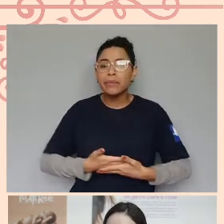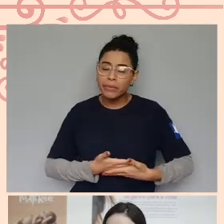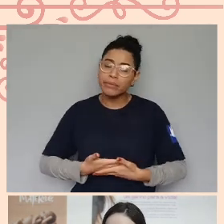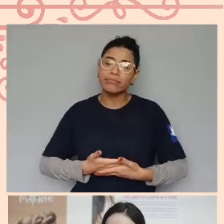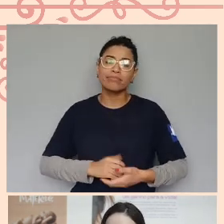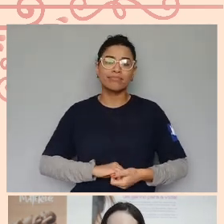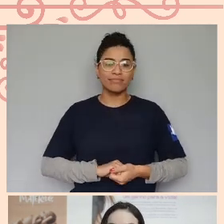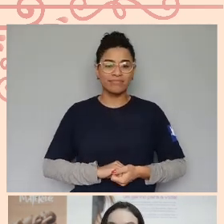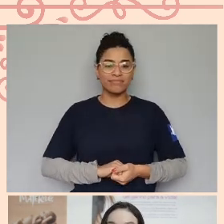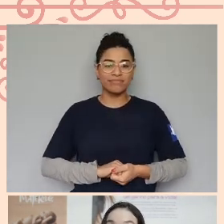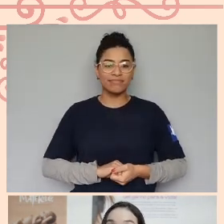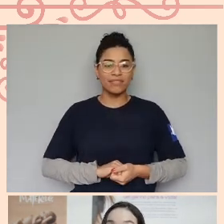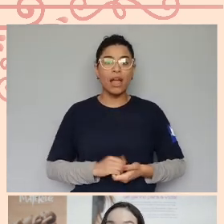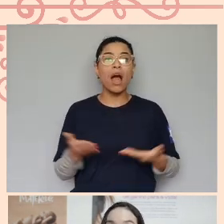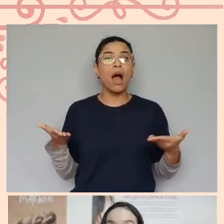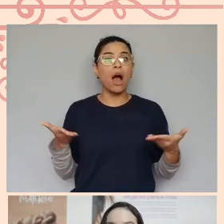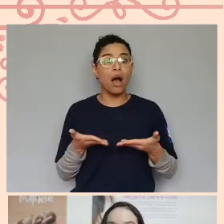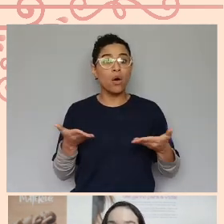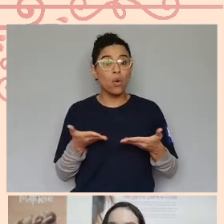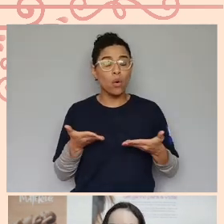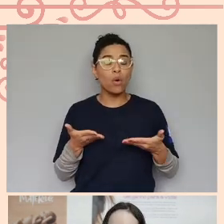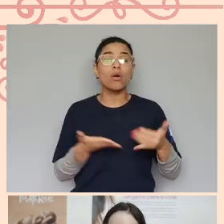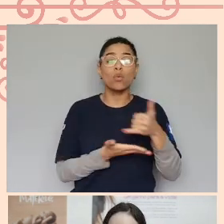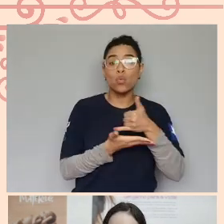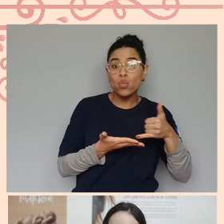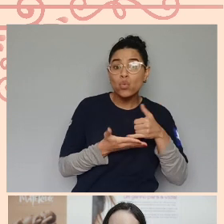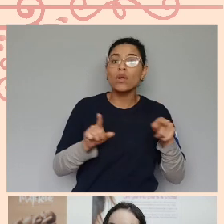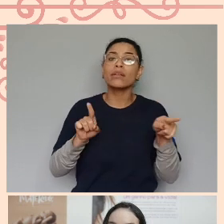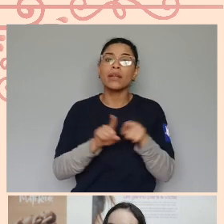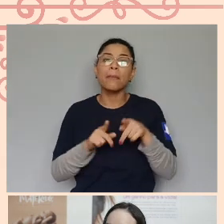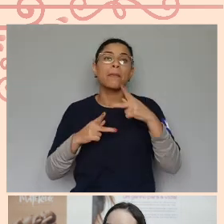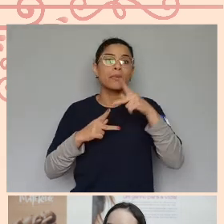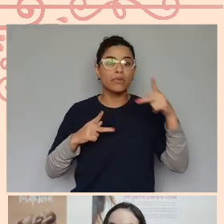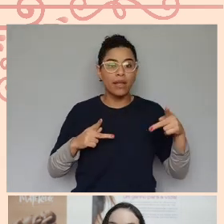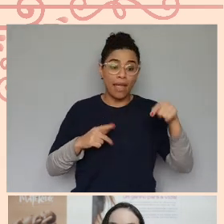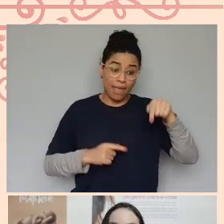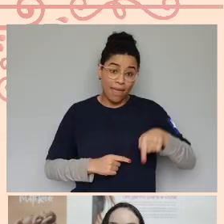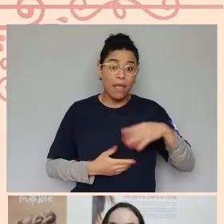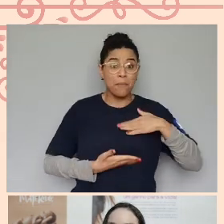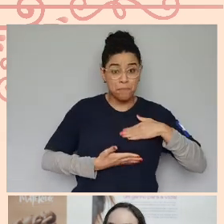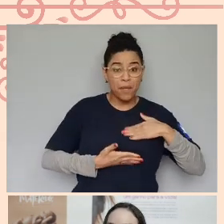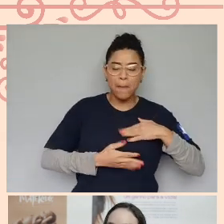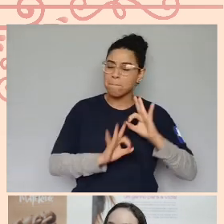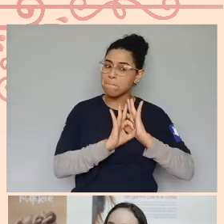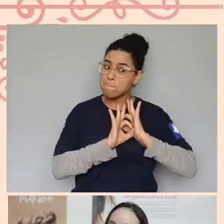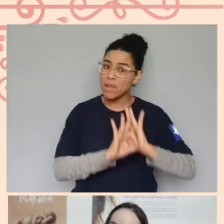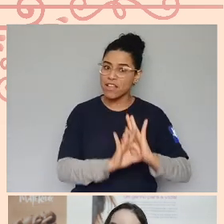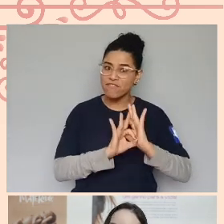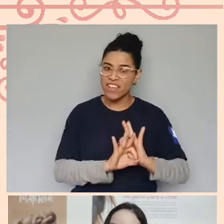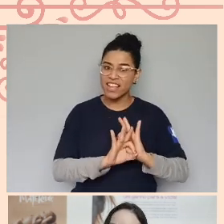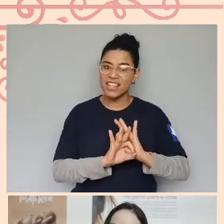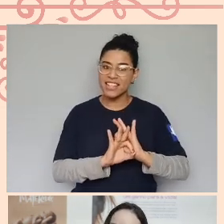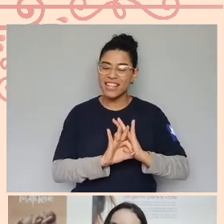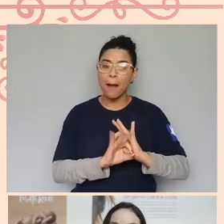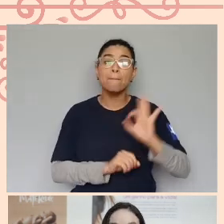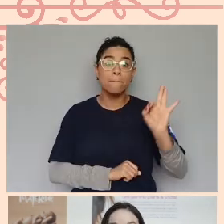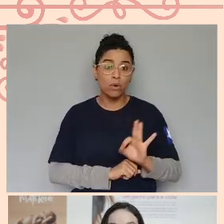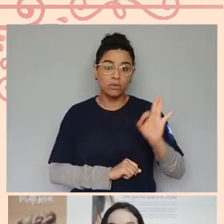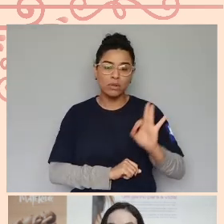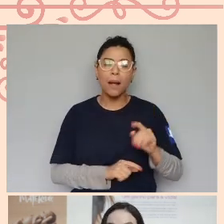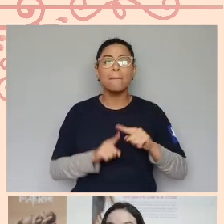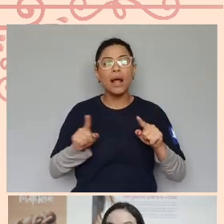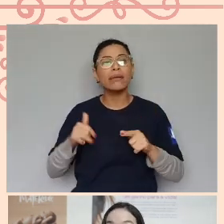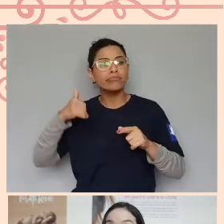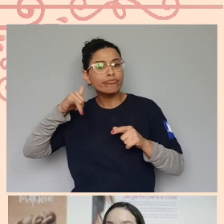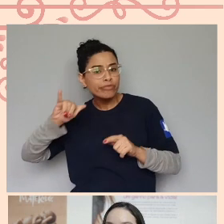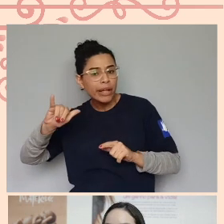as enzimas. Em relação às gorduras e às proteínas, o leite materno tem a quantidade perfeita que o bebê precisa. Já a